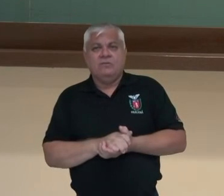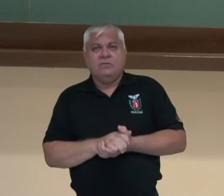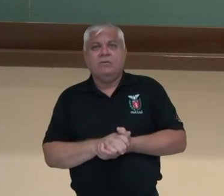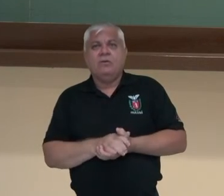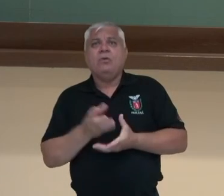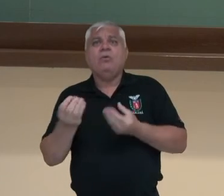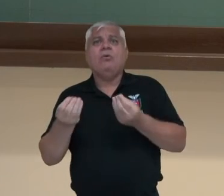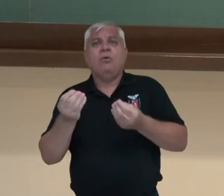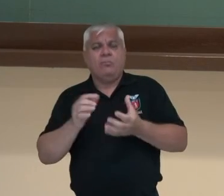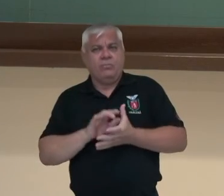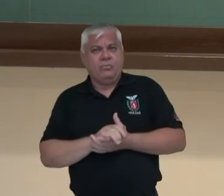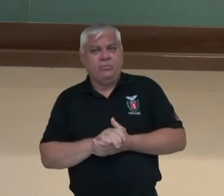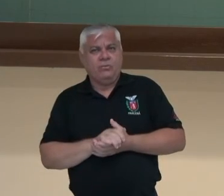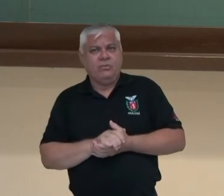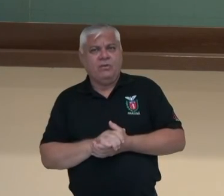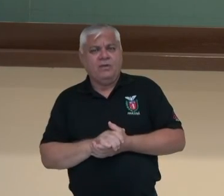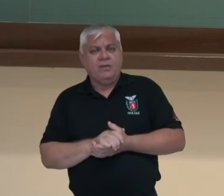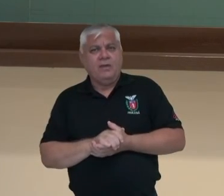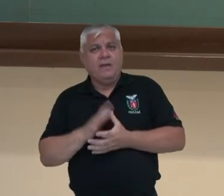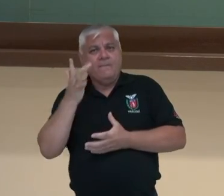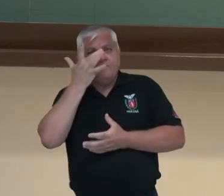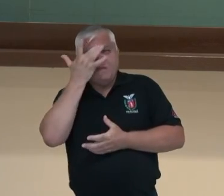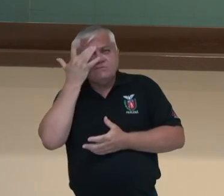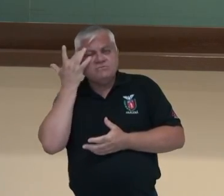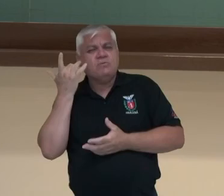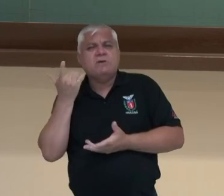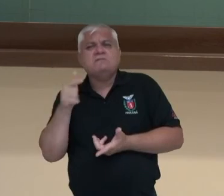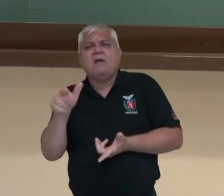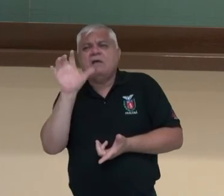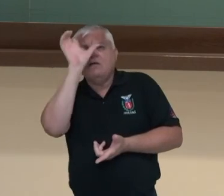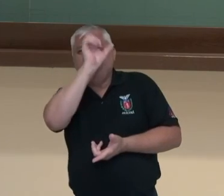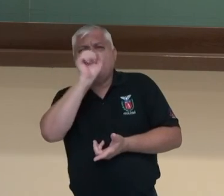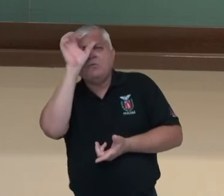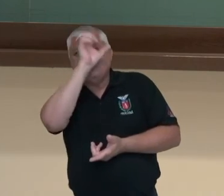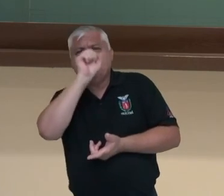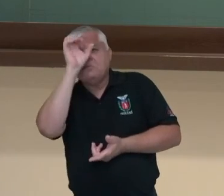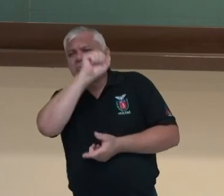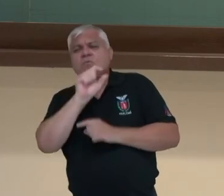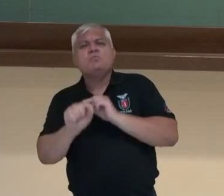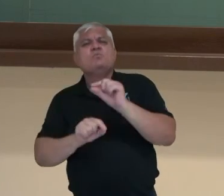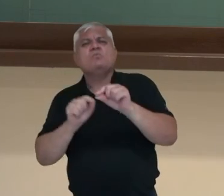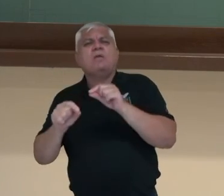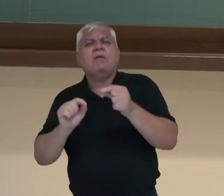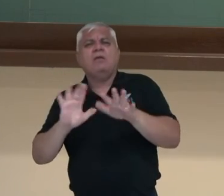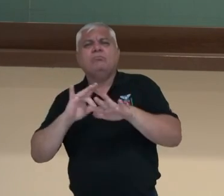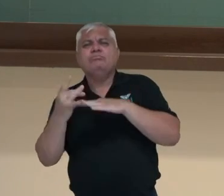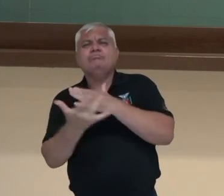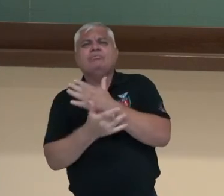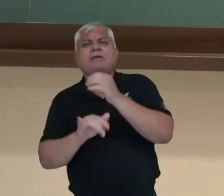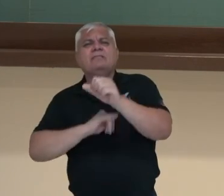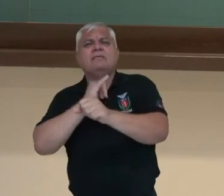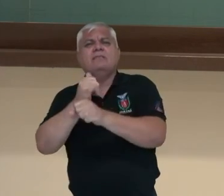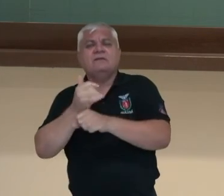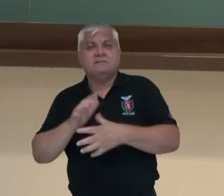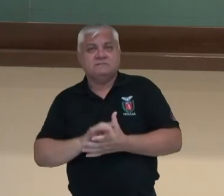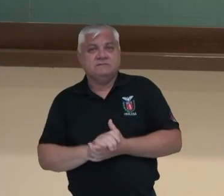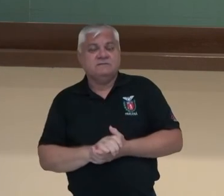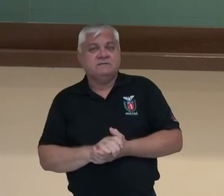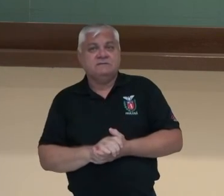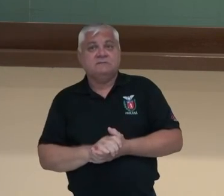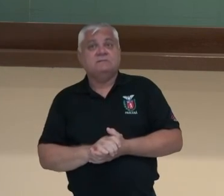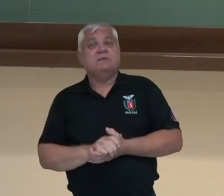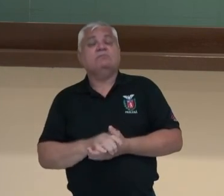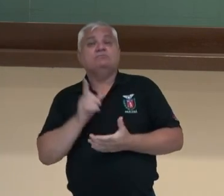indústria cultural? Como a pessoa está consumindo? O que que a pessoa está consumindo nessas redes sociais? É? E cada dia está